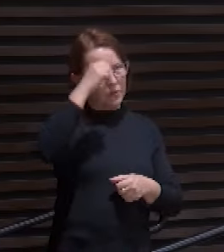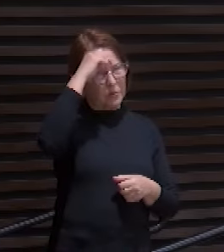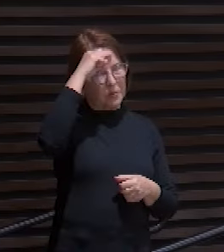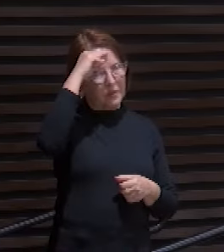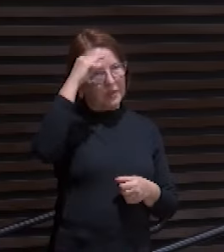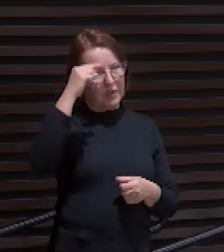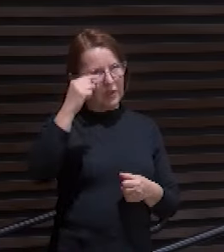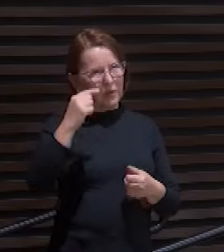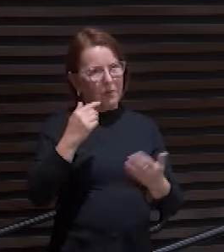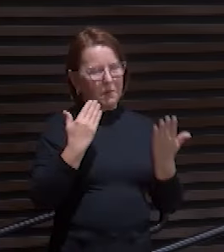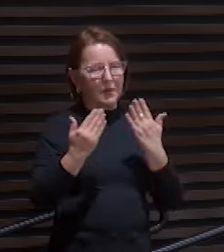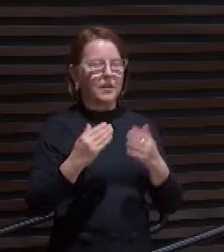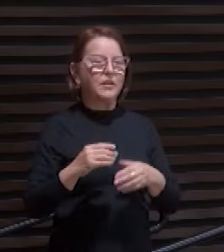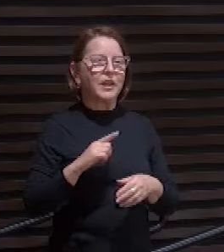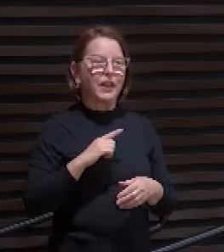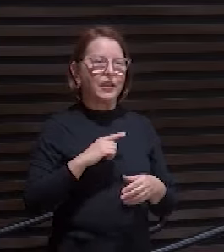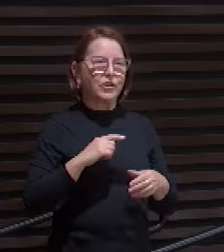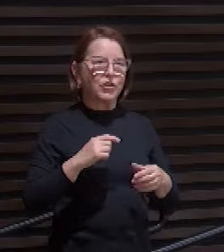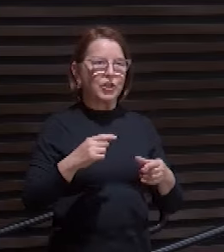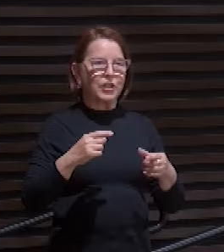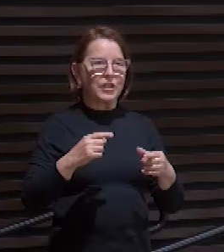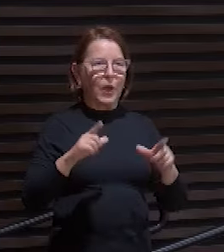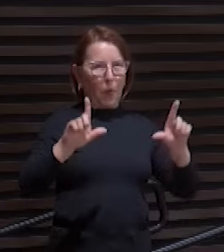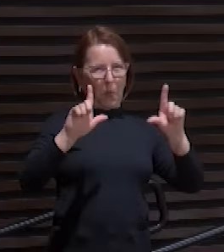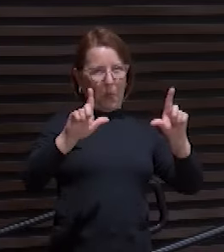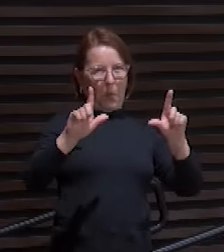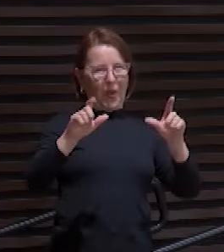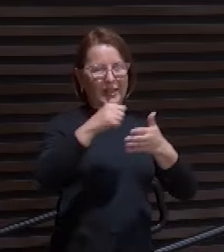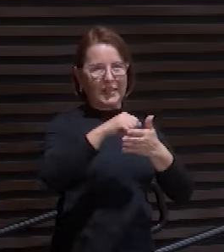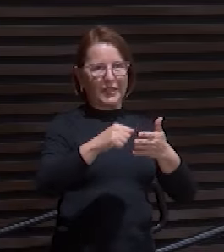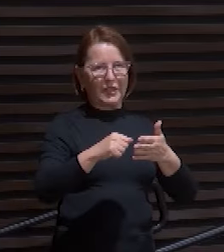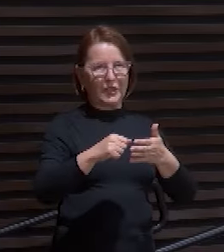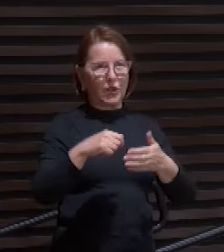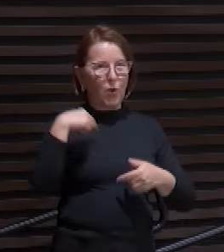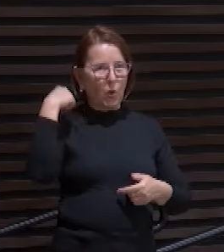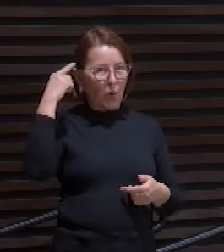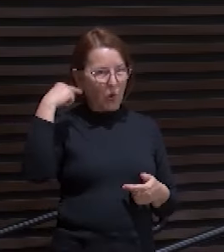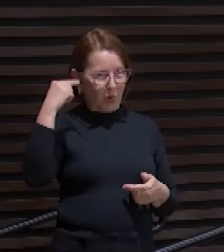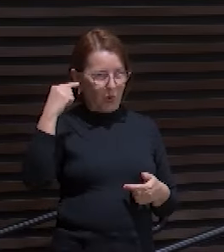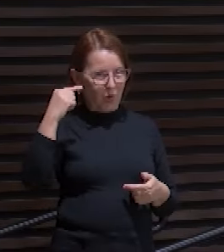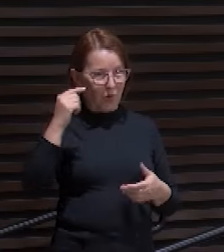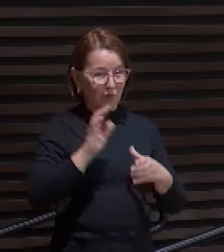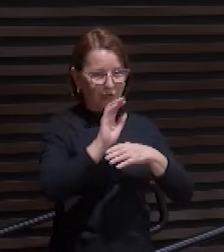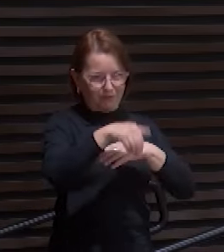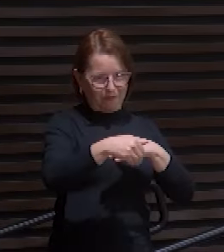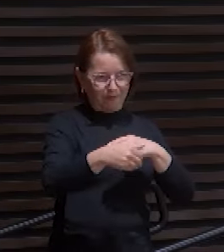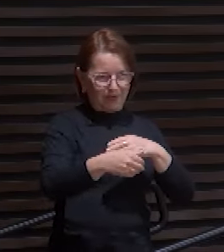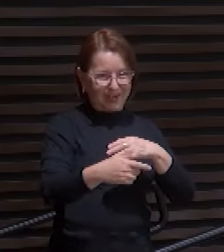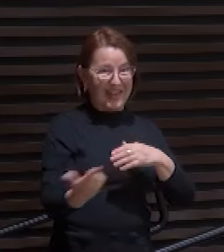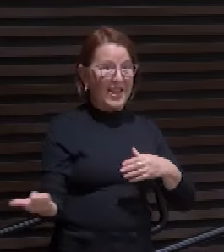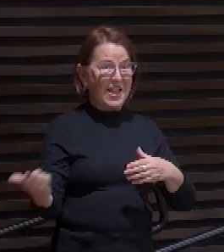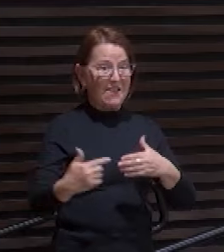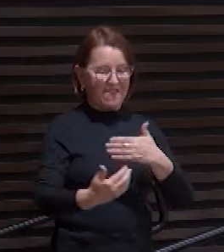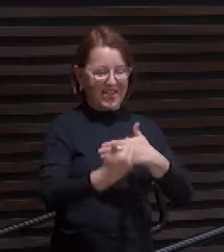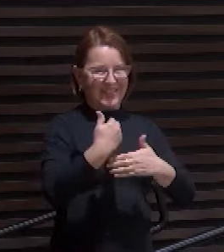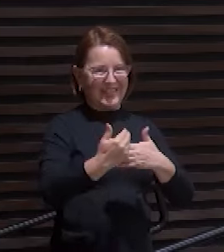assim: os loucos lá de fora vêm visitar os loucos daqui de dentro. O